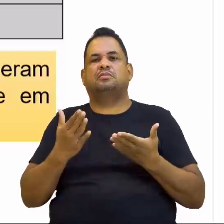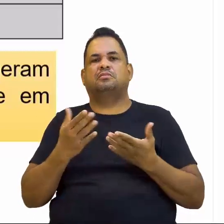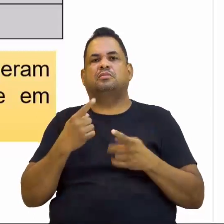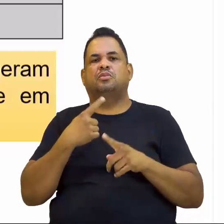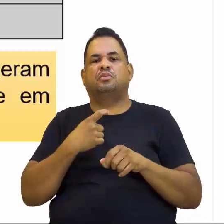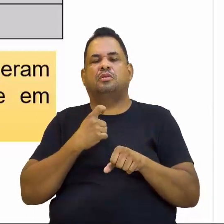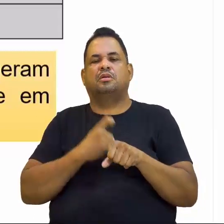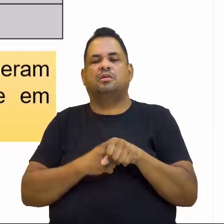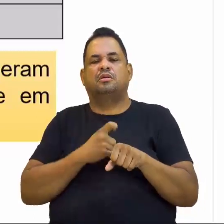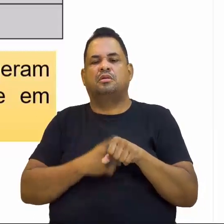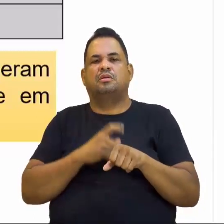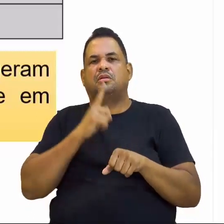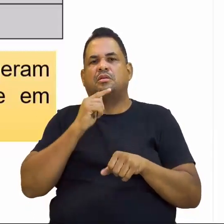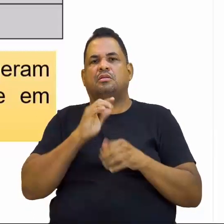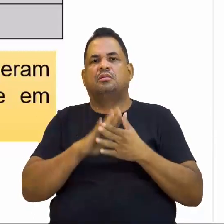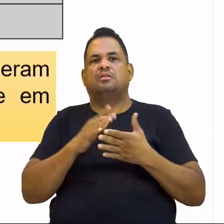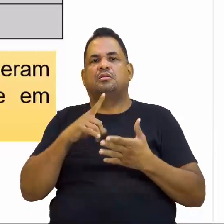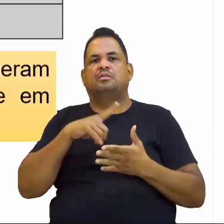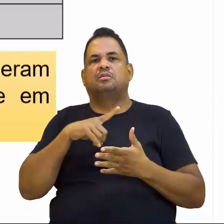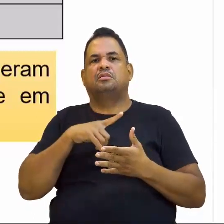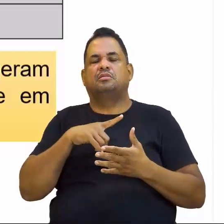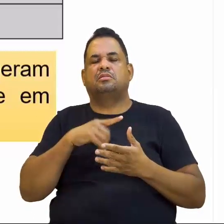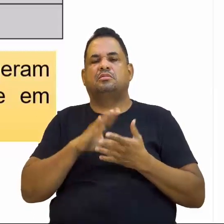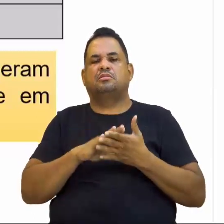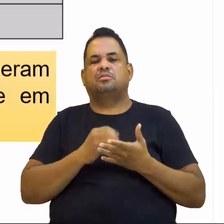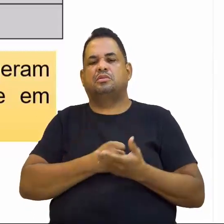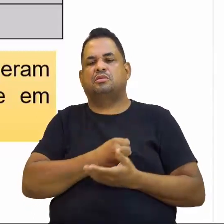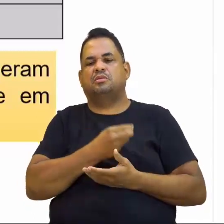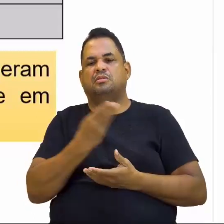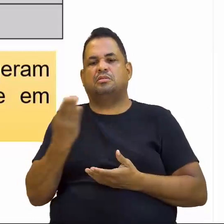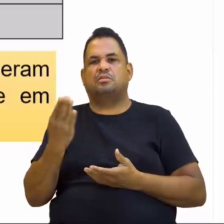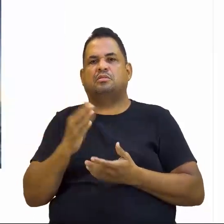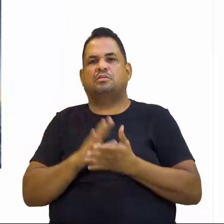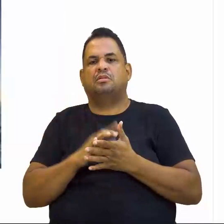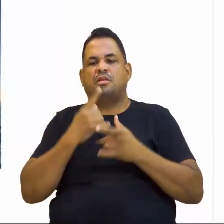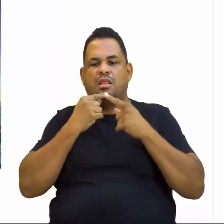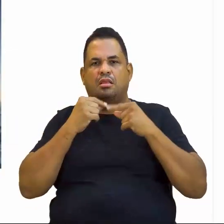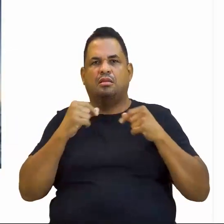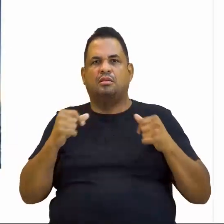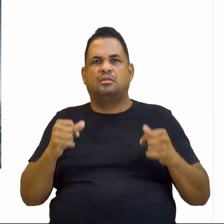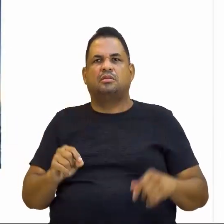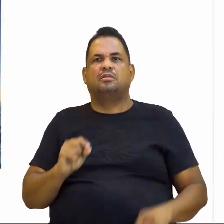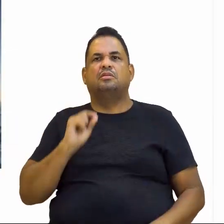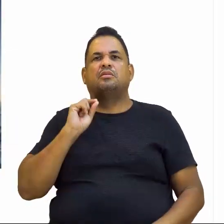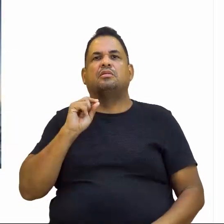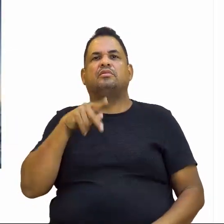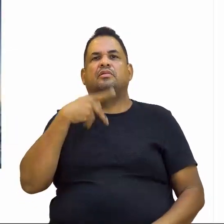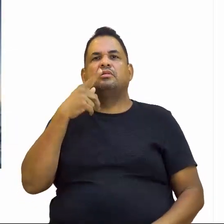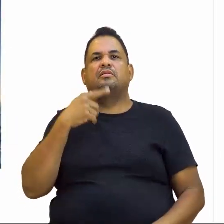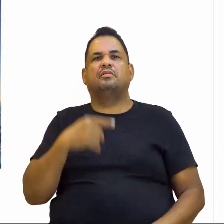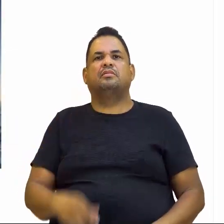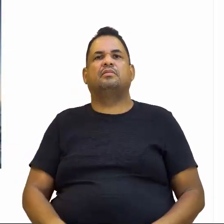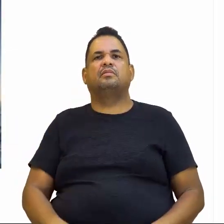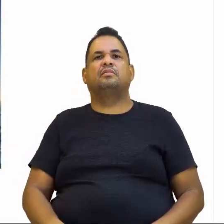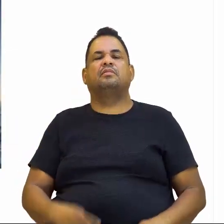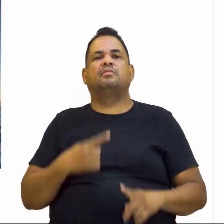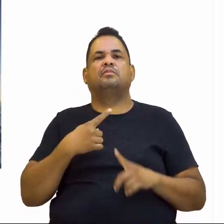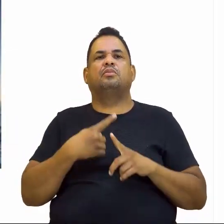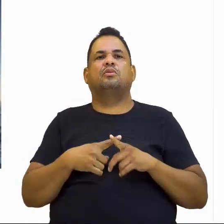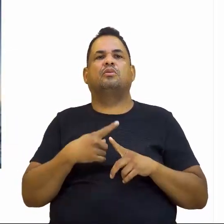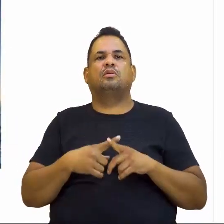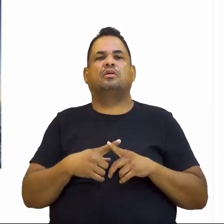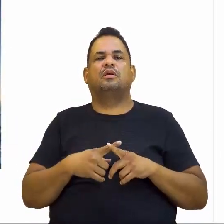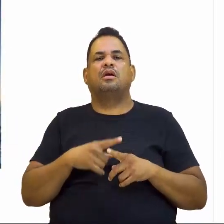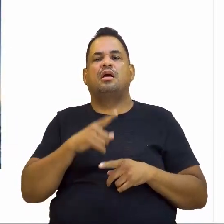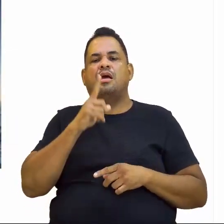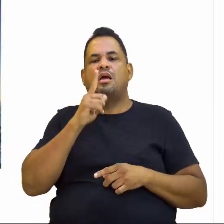dura é uma água que tem muita concentração de sal. E olha o que eu falei na agorinha. Por que a água do